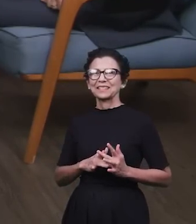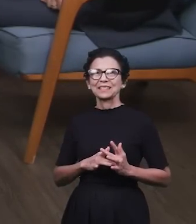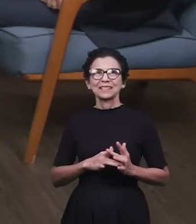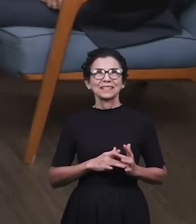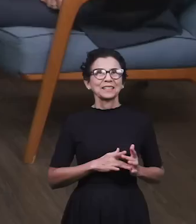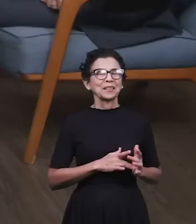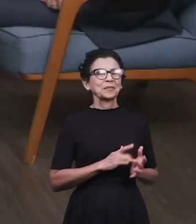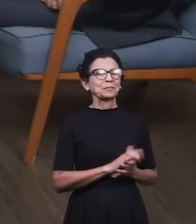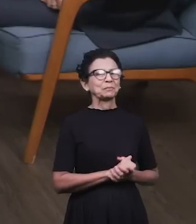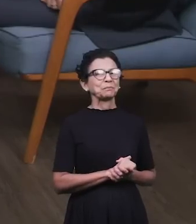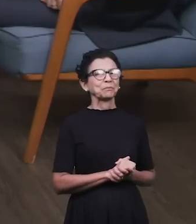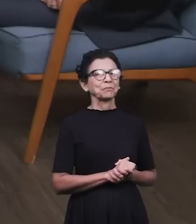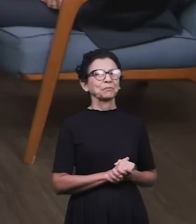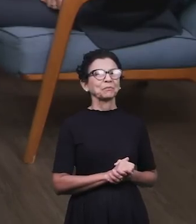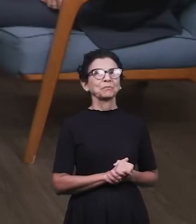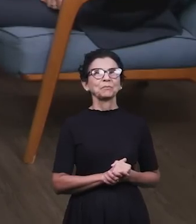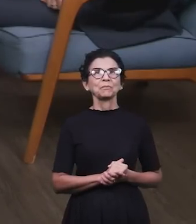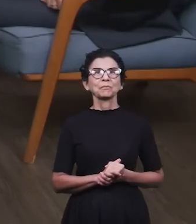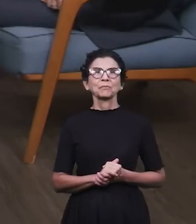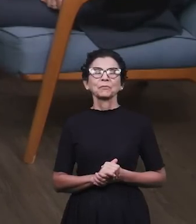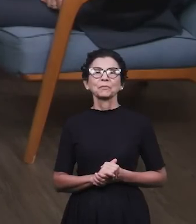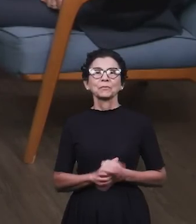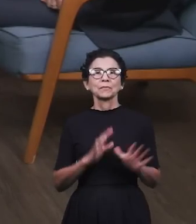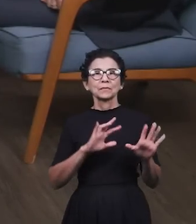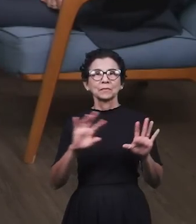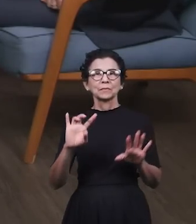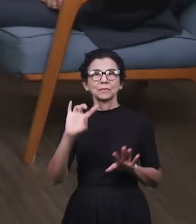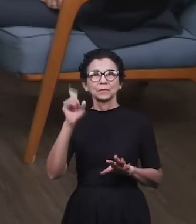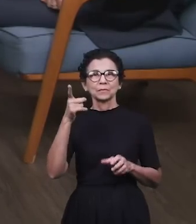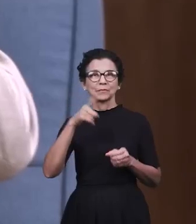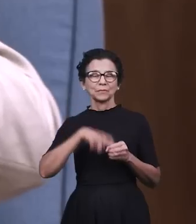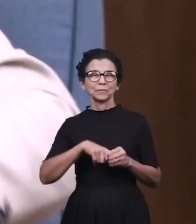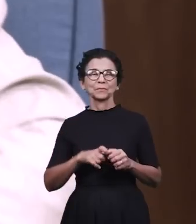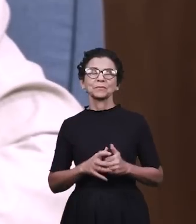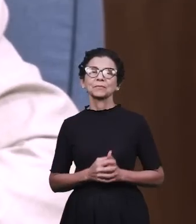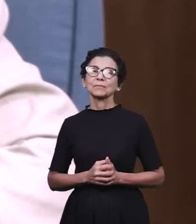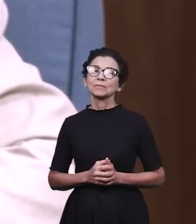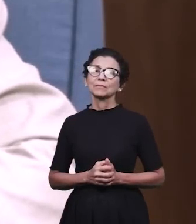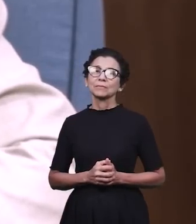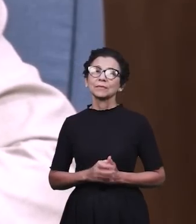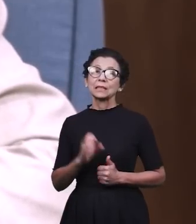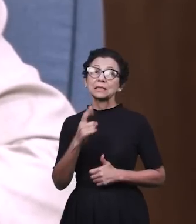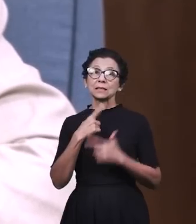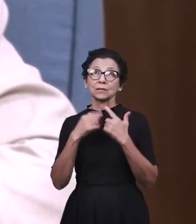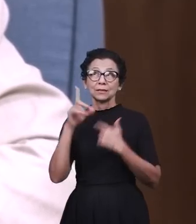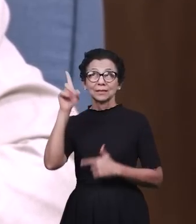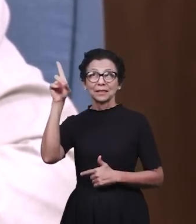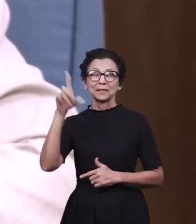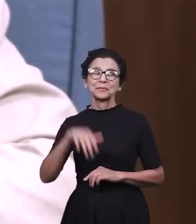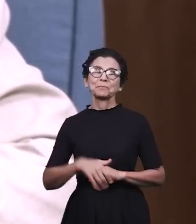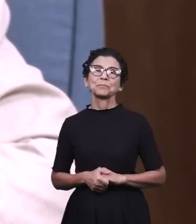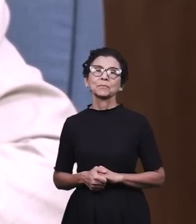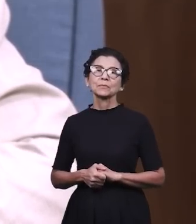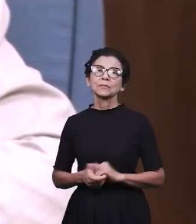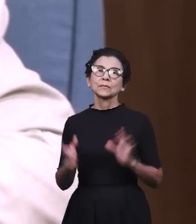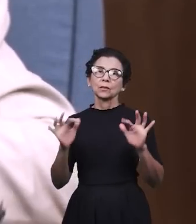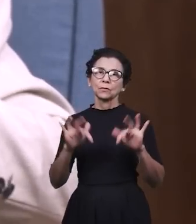Senhor. Pai do Senhor a Senhor a todos. Muito bem. Se Deus quiser, semana que vem estamos juntos. Amém. Aí, chegando ao final do programa Anunciando o Evangelho